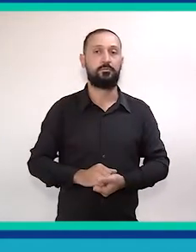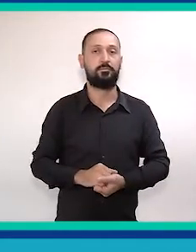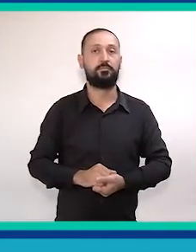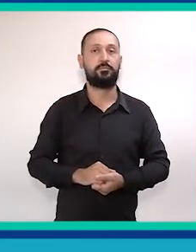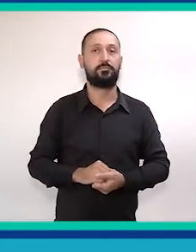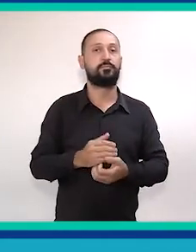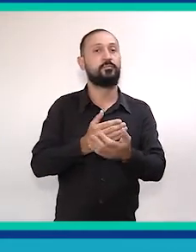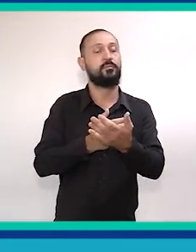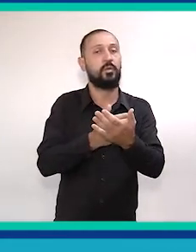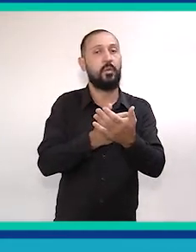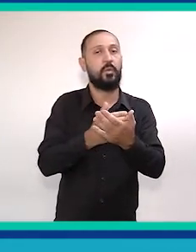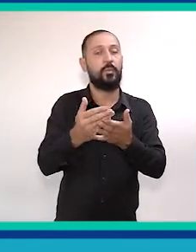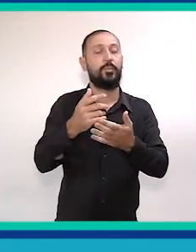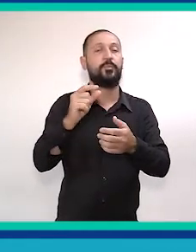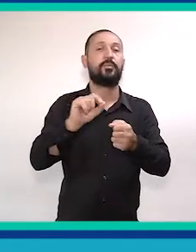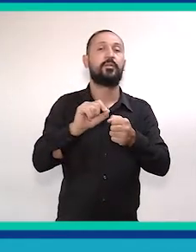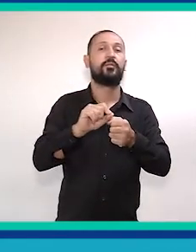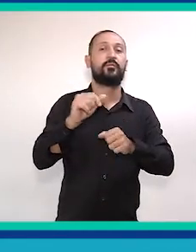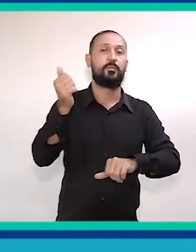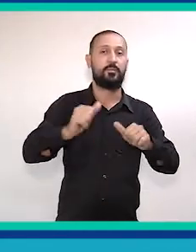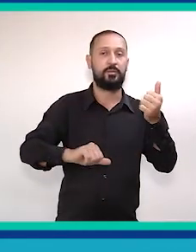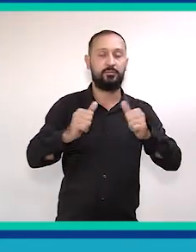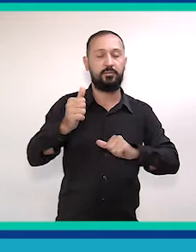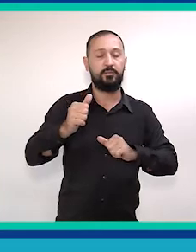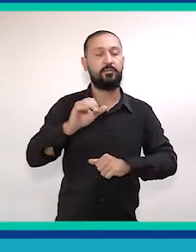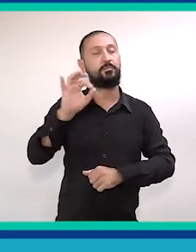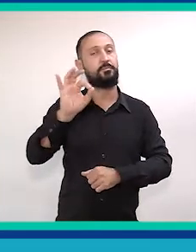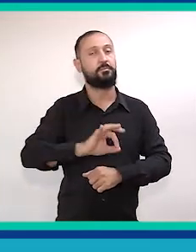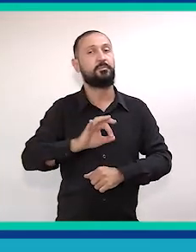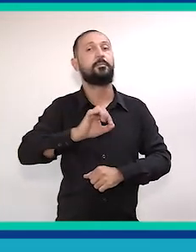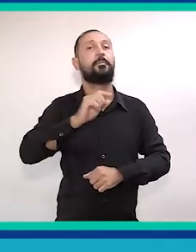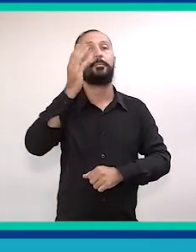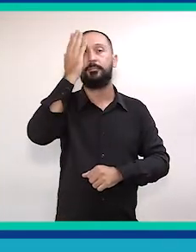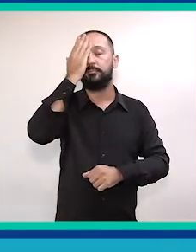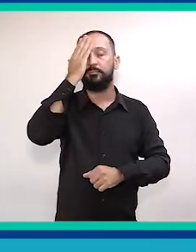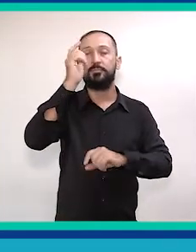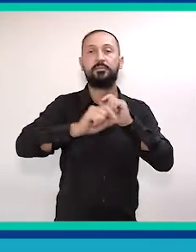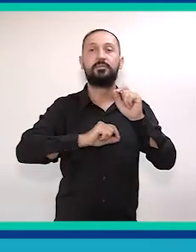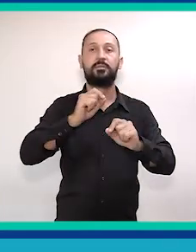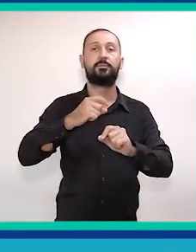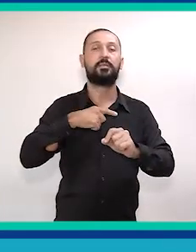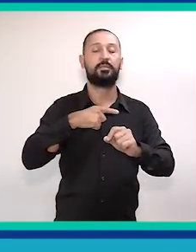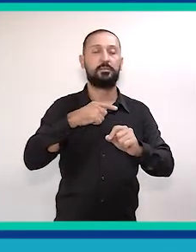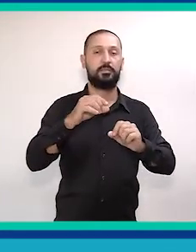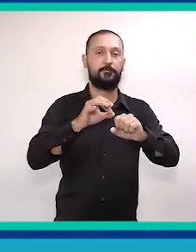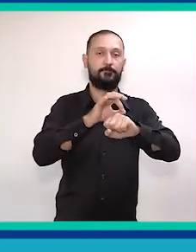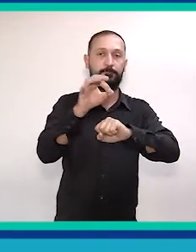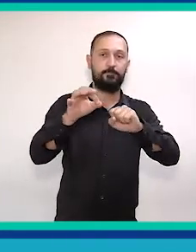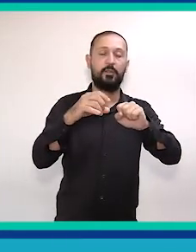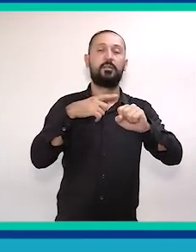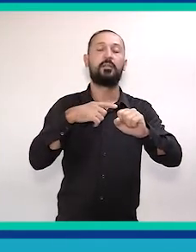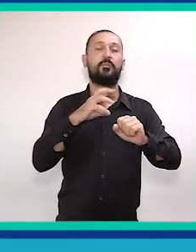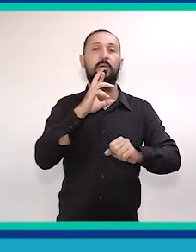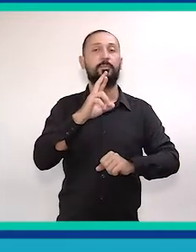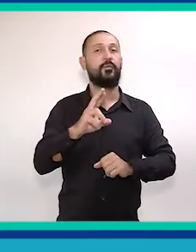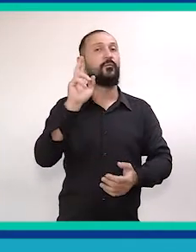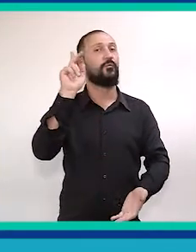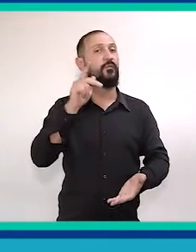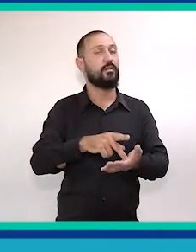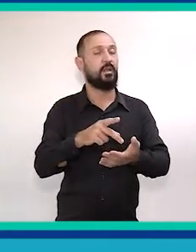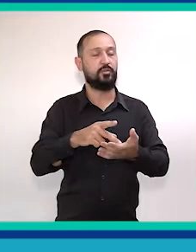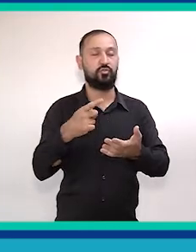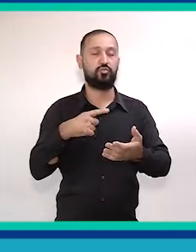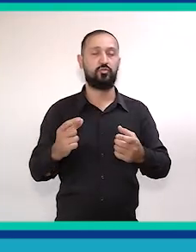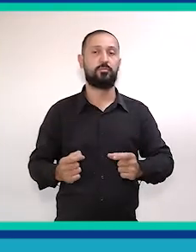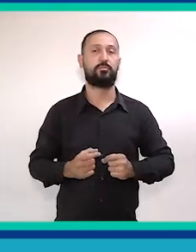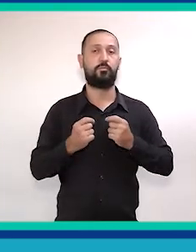das células, e a partir disso a gente começa a fazer uma análise estatística para saber se a nossa molécula teve realmente